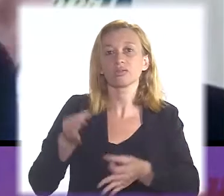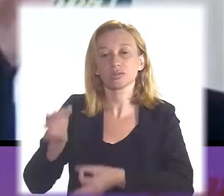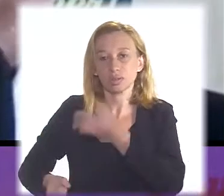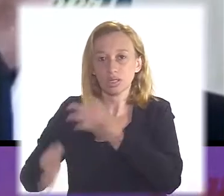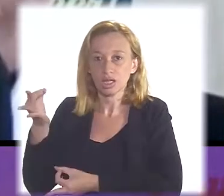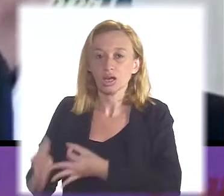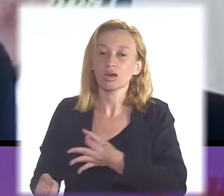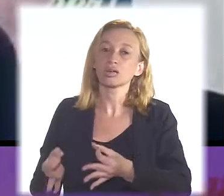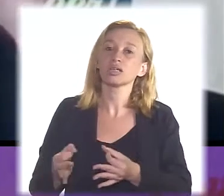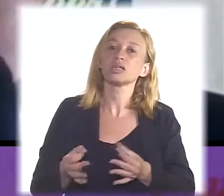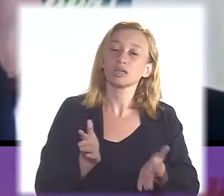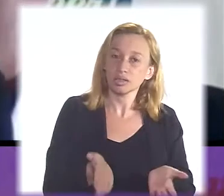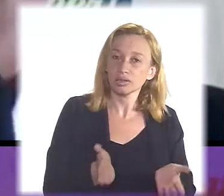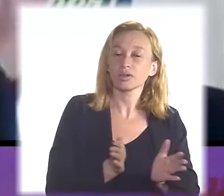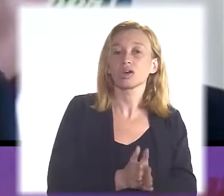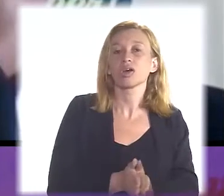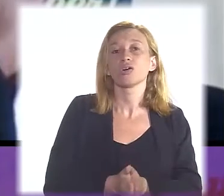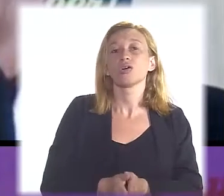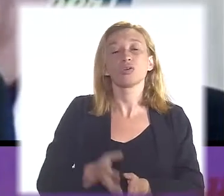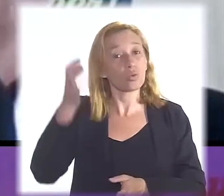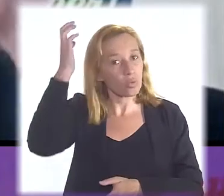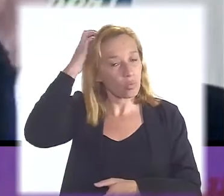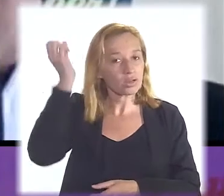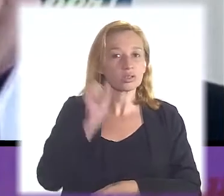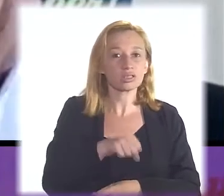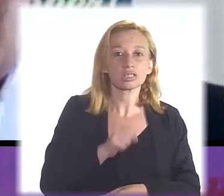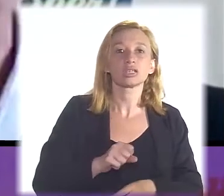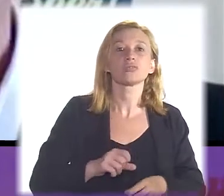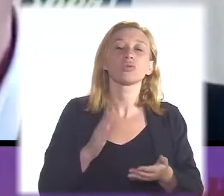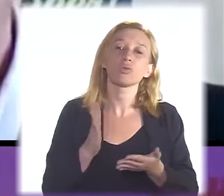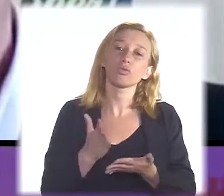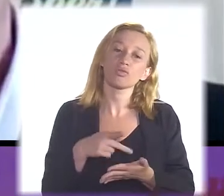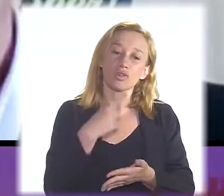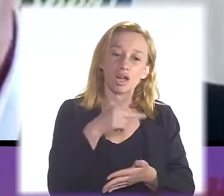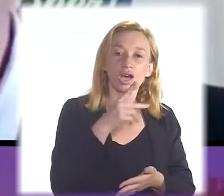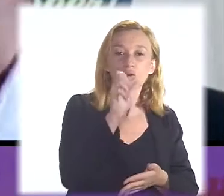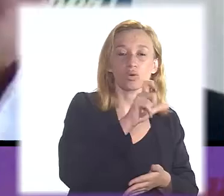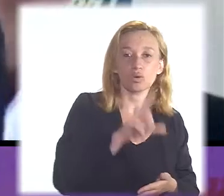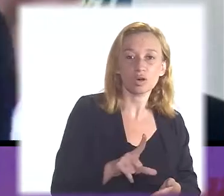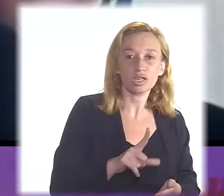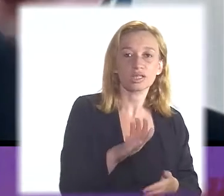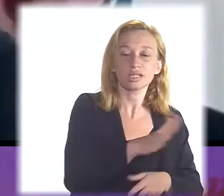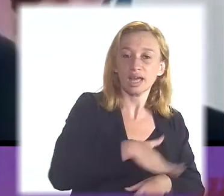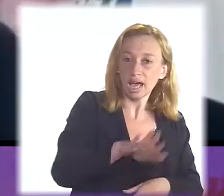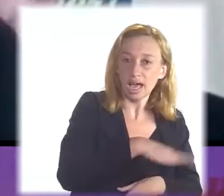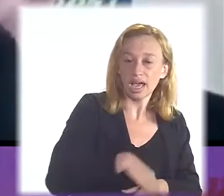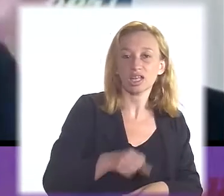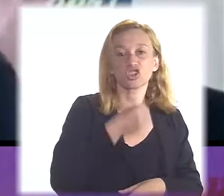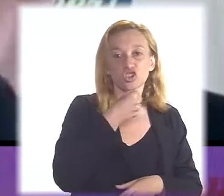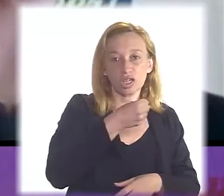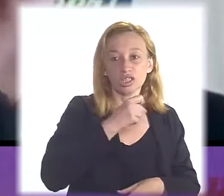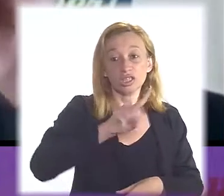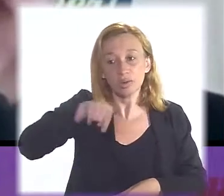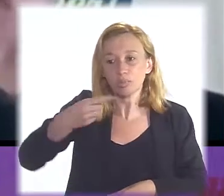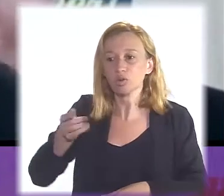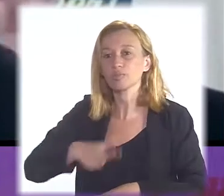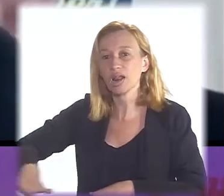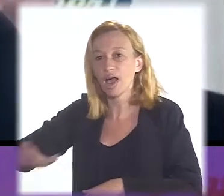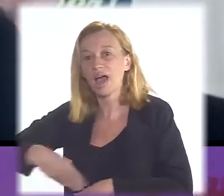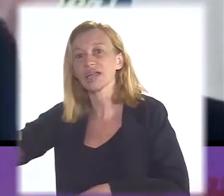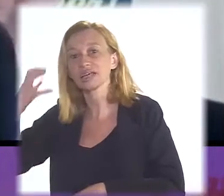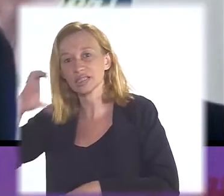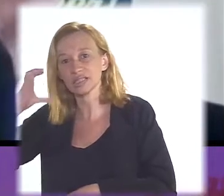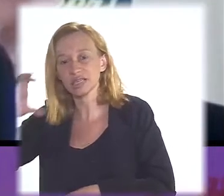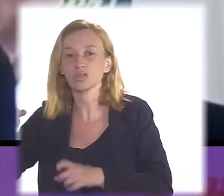também atletas. Eu vou começar primeiro com o Luiz Ribeiro na área jornalística e depois vou para a área da ciência com o